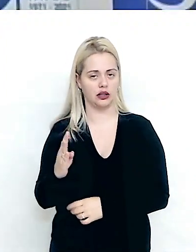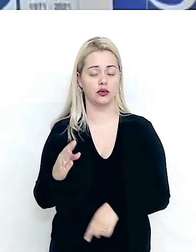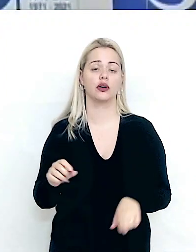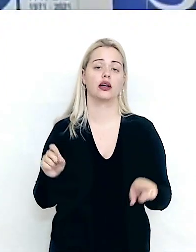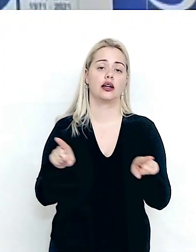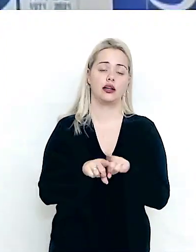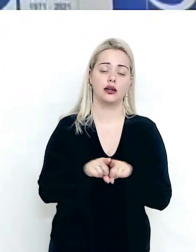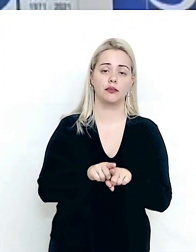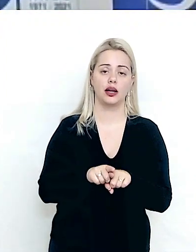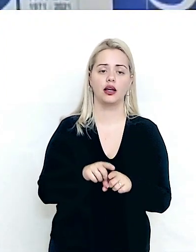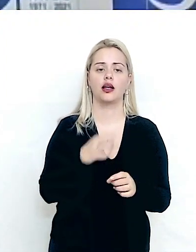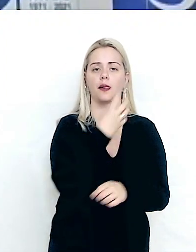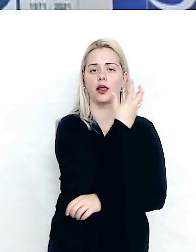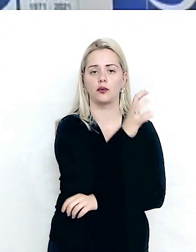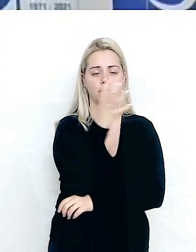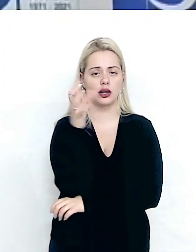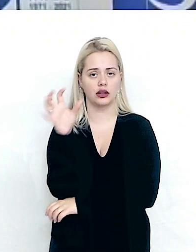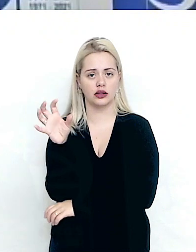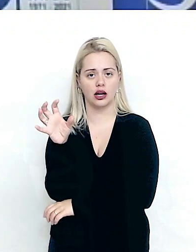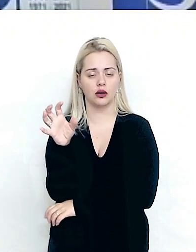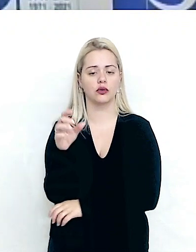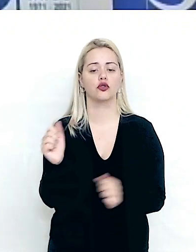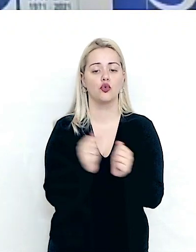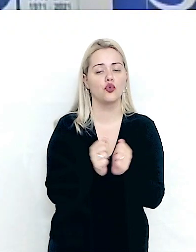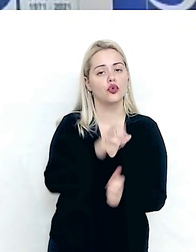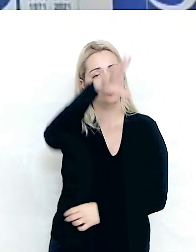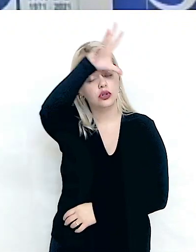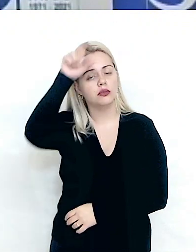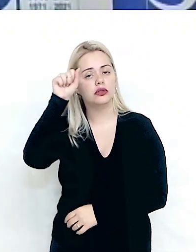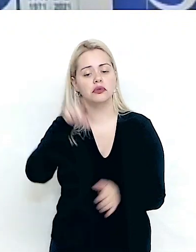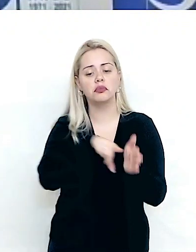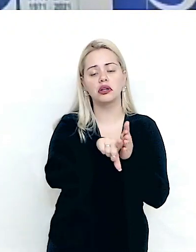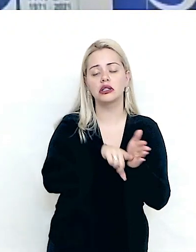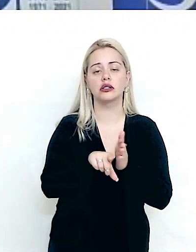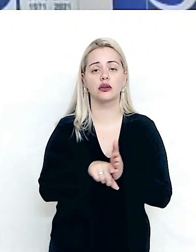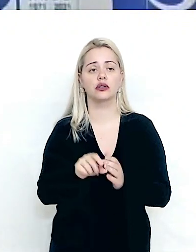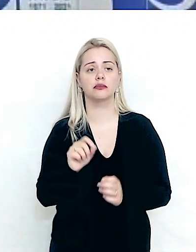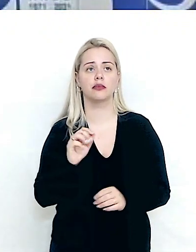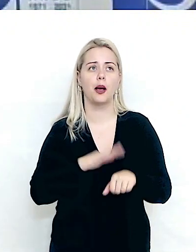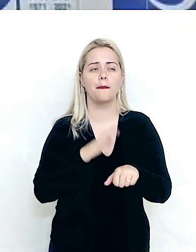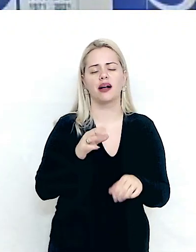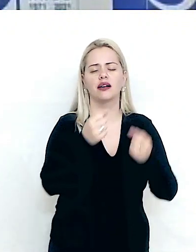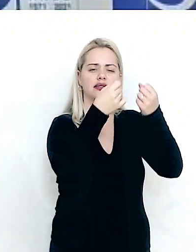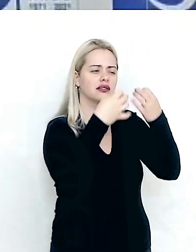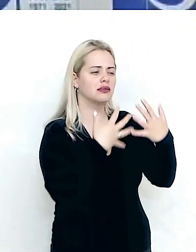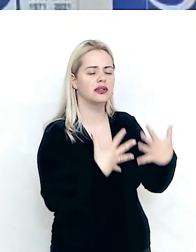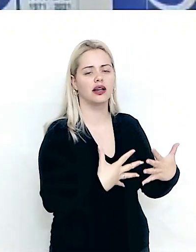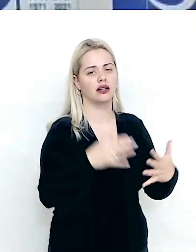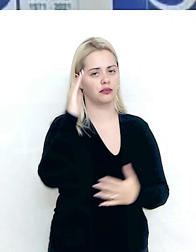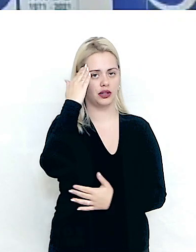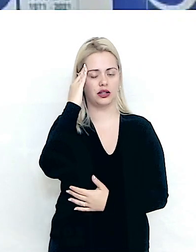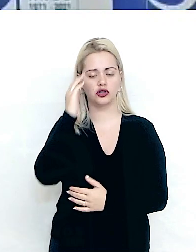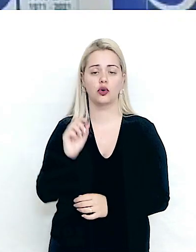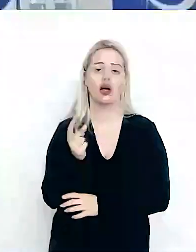e a questão ambiental, sobretudo a questão da Amazônia? Essa é uma questão que eu acho que daí tem que ser vista mais em detalhe para ser entendida. E